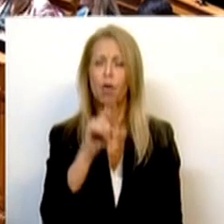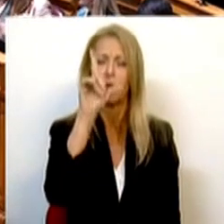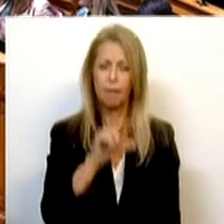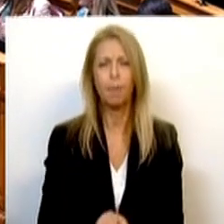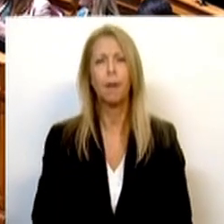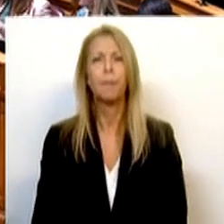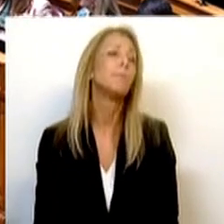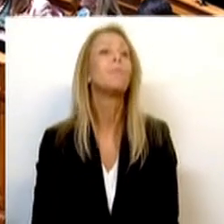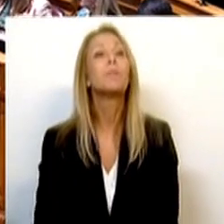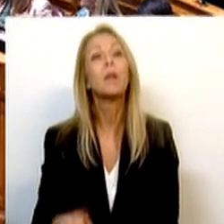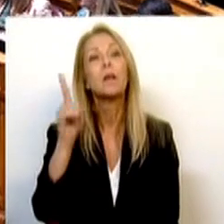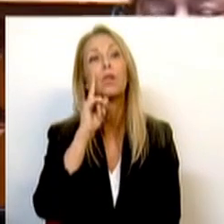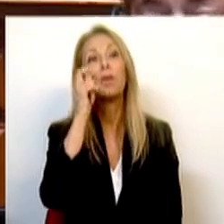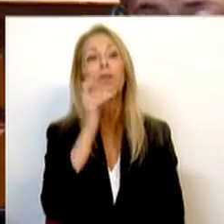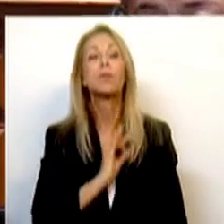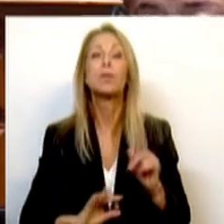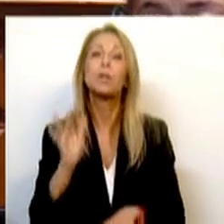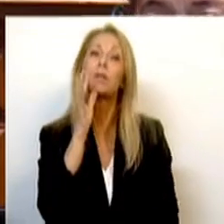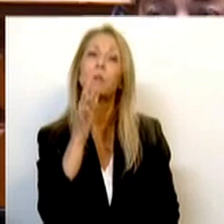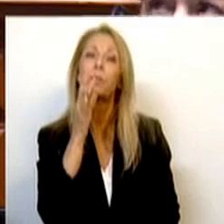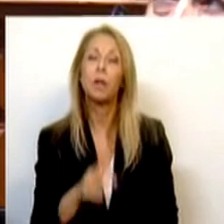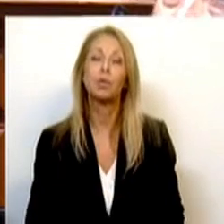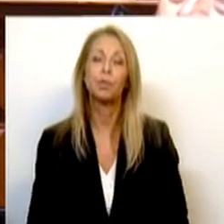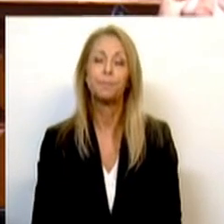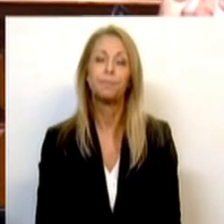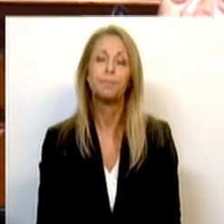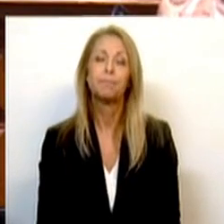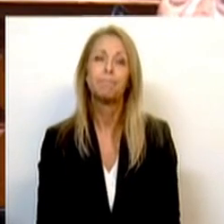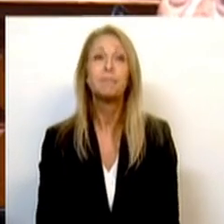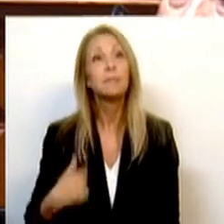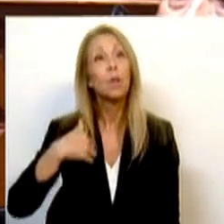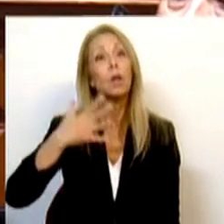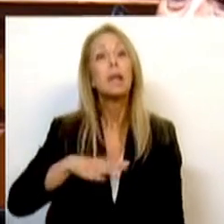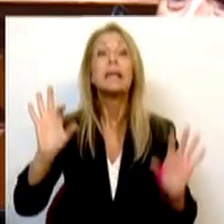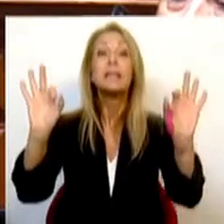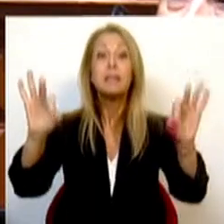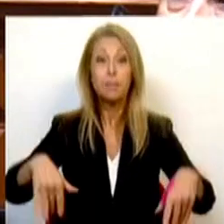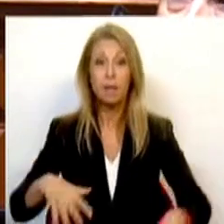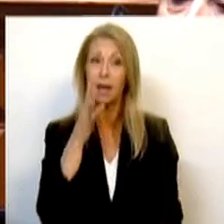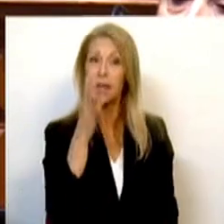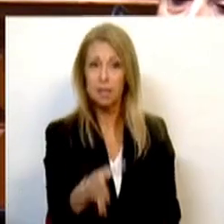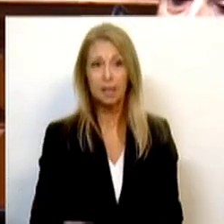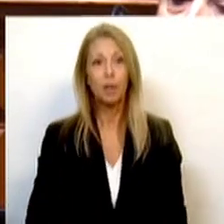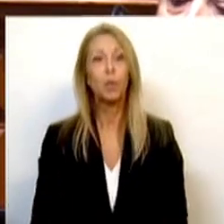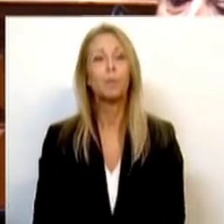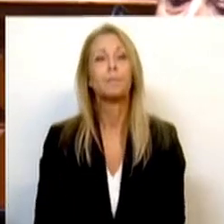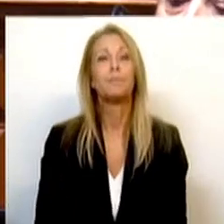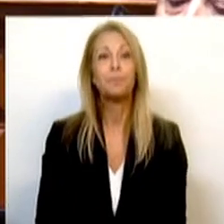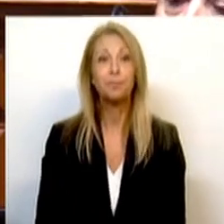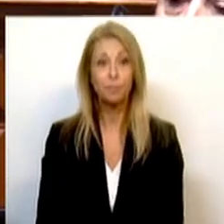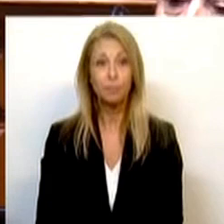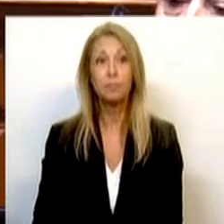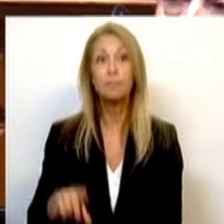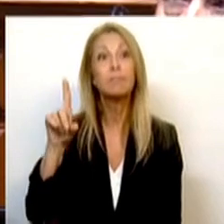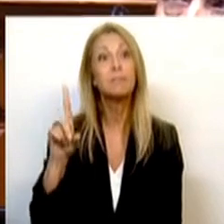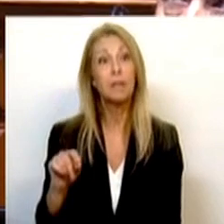Senhoras e senhores deputados, eu queria terminar dizendo que